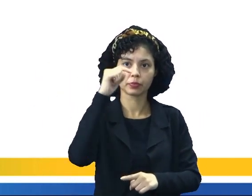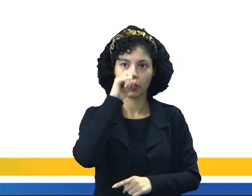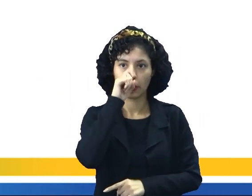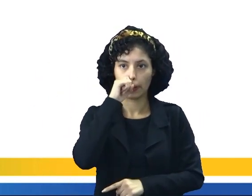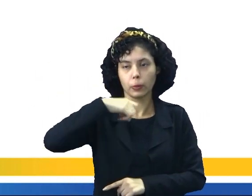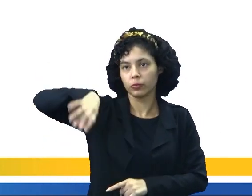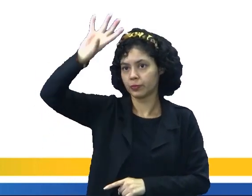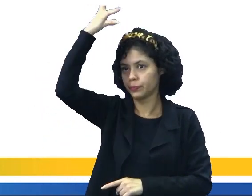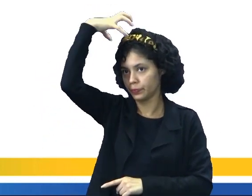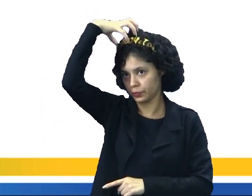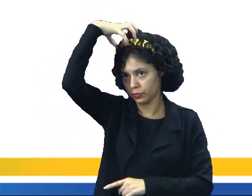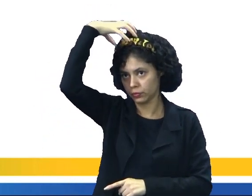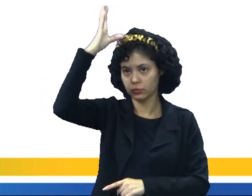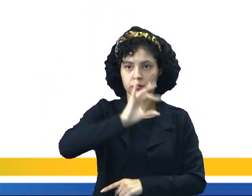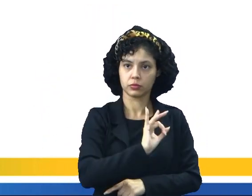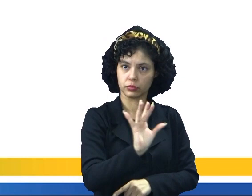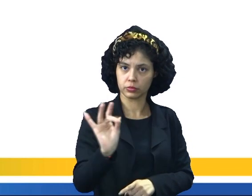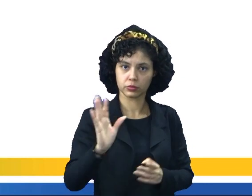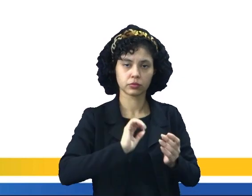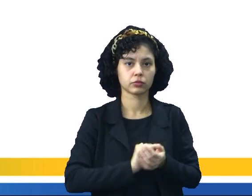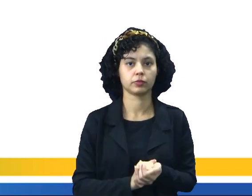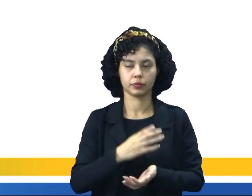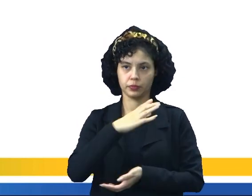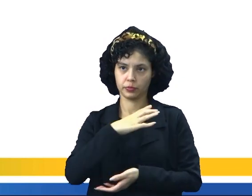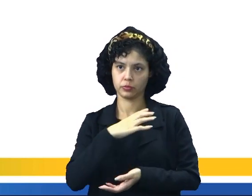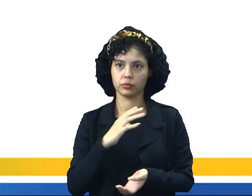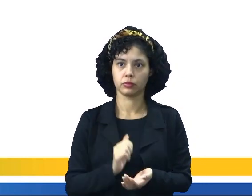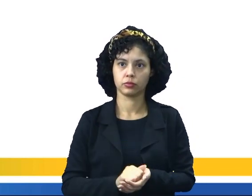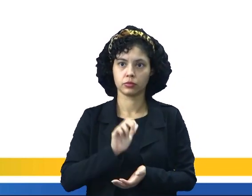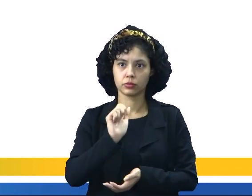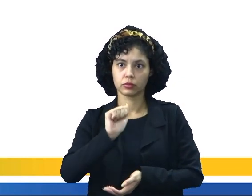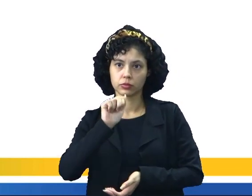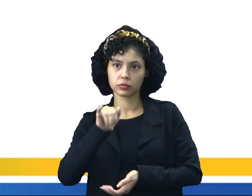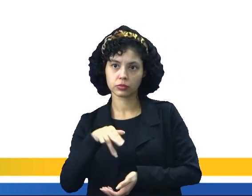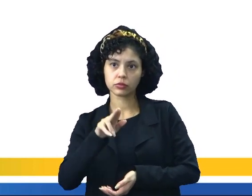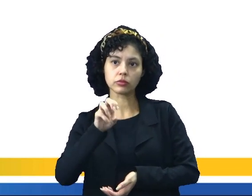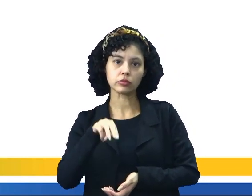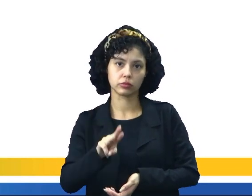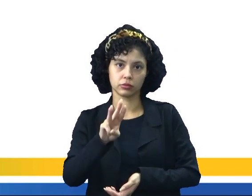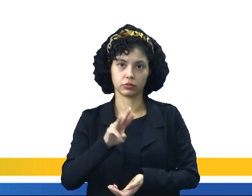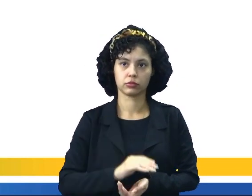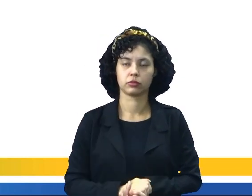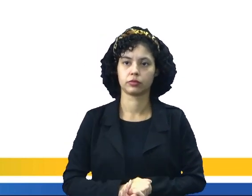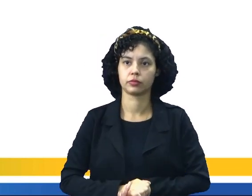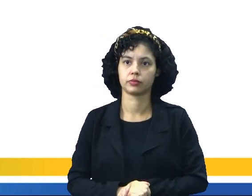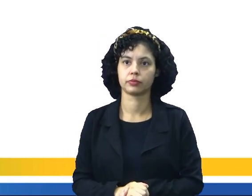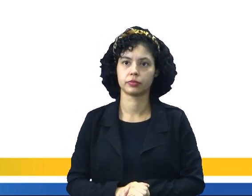o rei, né, de cada cidade, chamado aí de ajau.